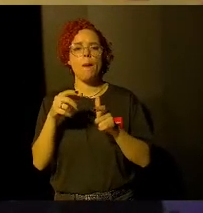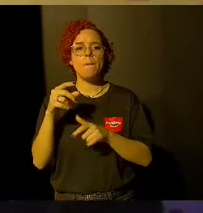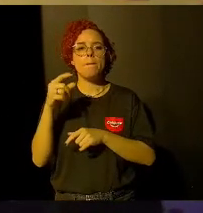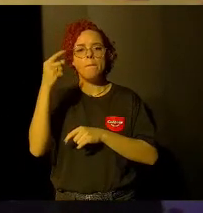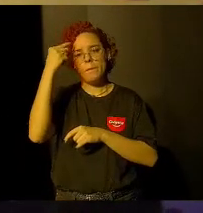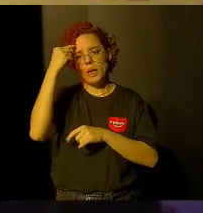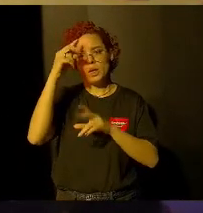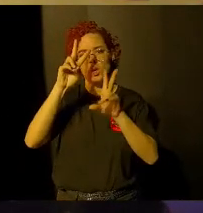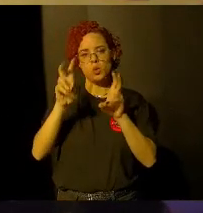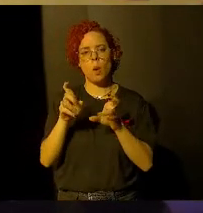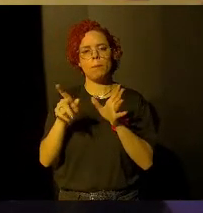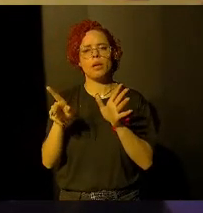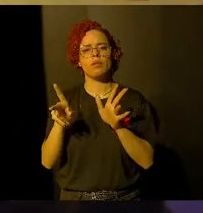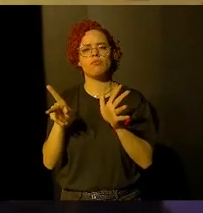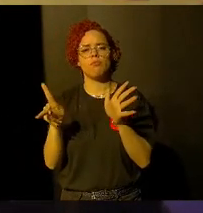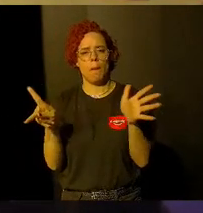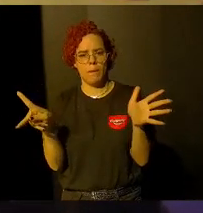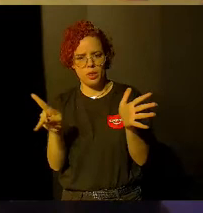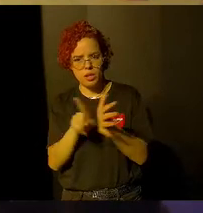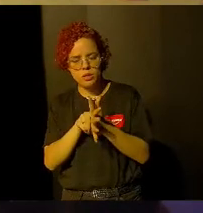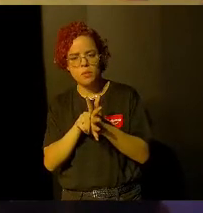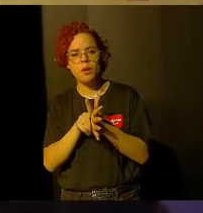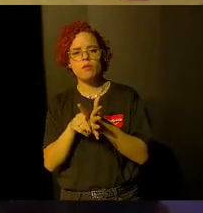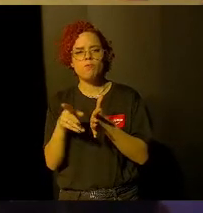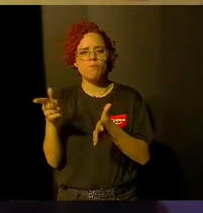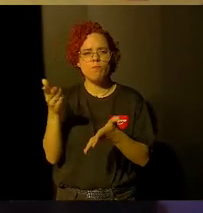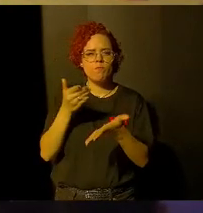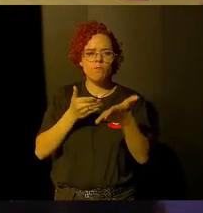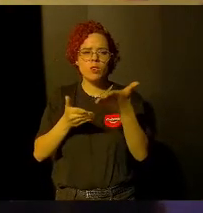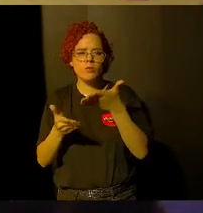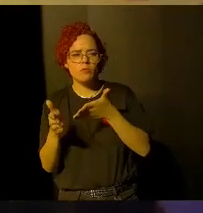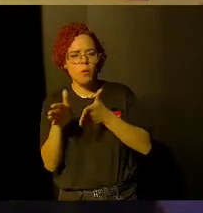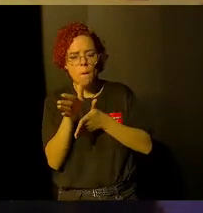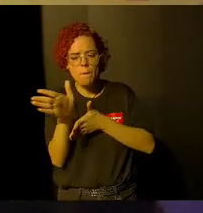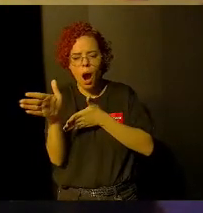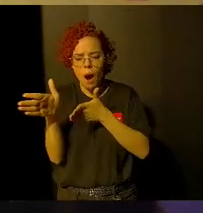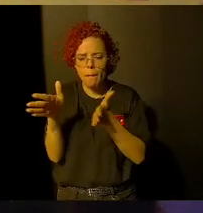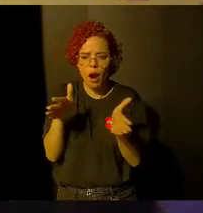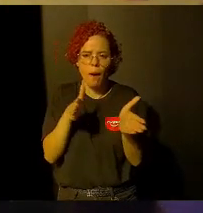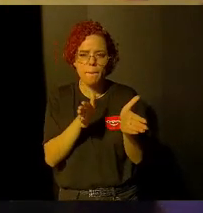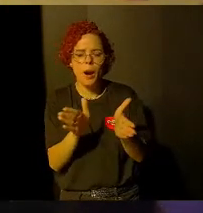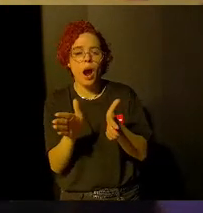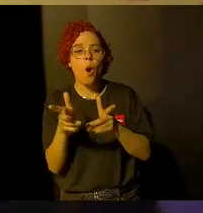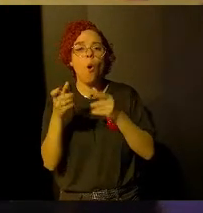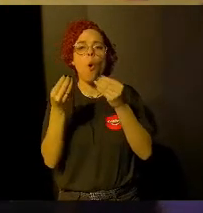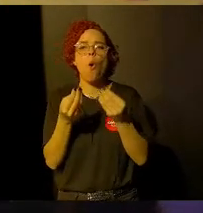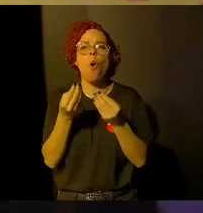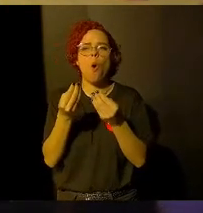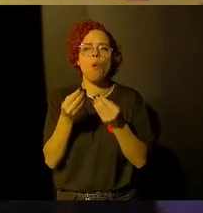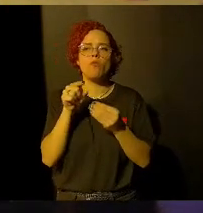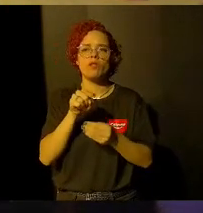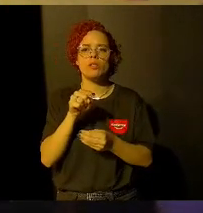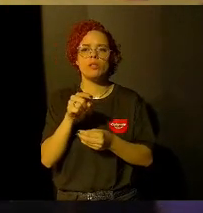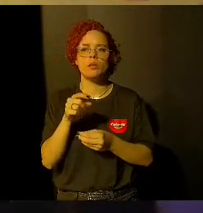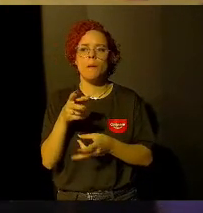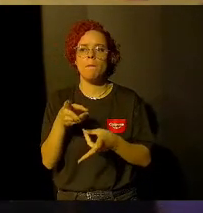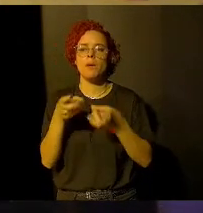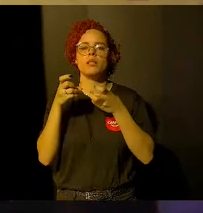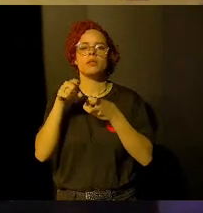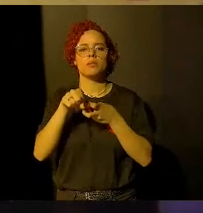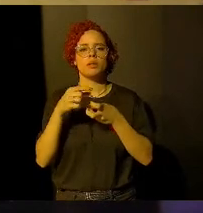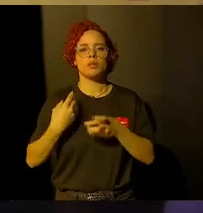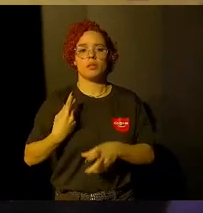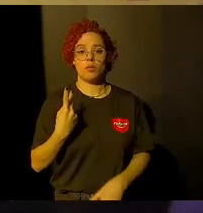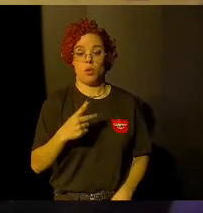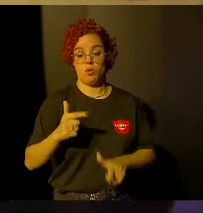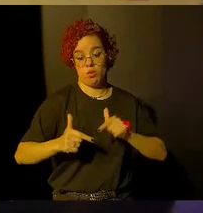dessa questão do pertencimento no meio dos trânsitos E como é que você enxerga isso no seu trabalho e na sua